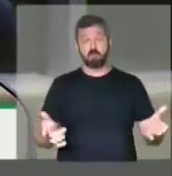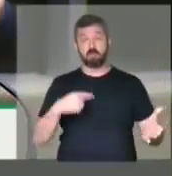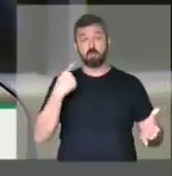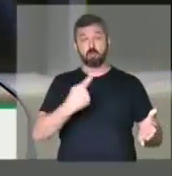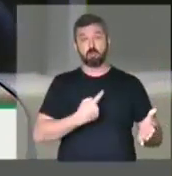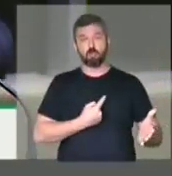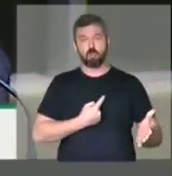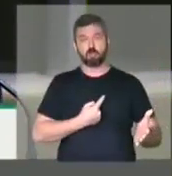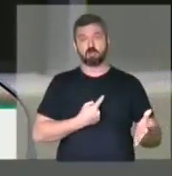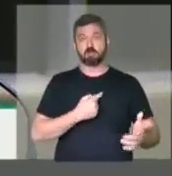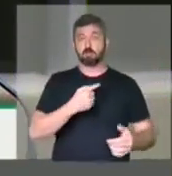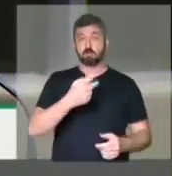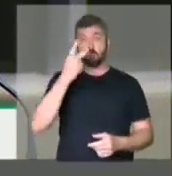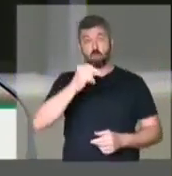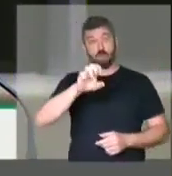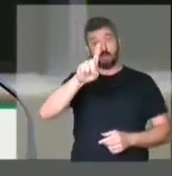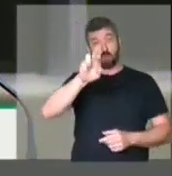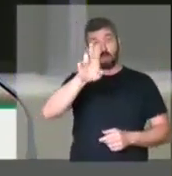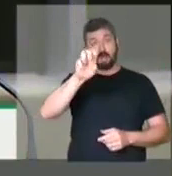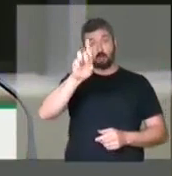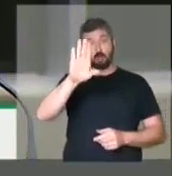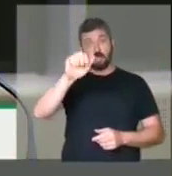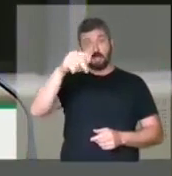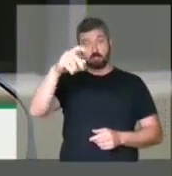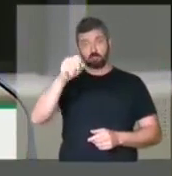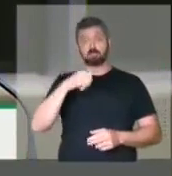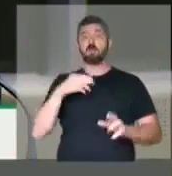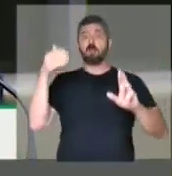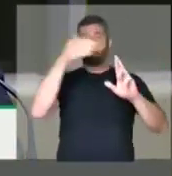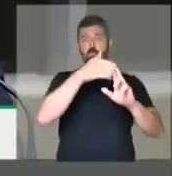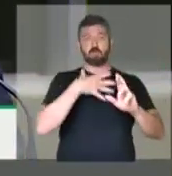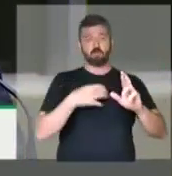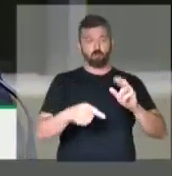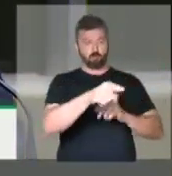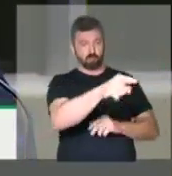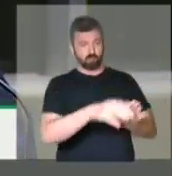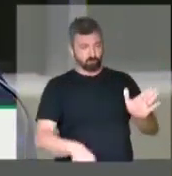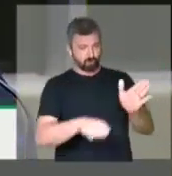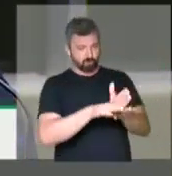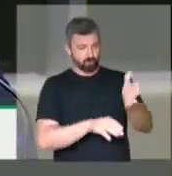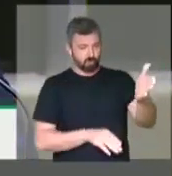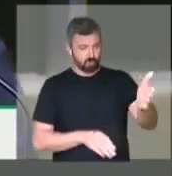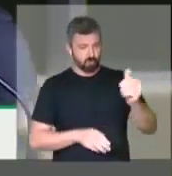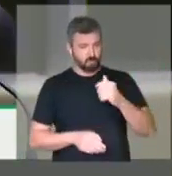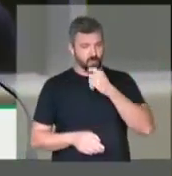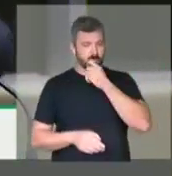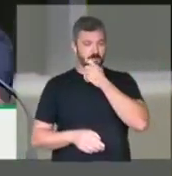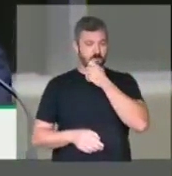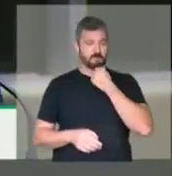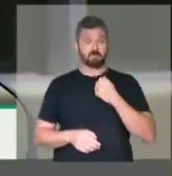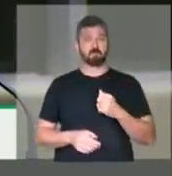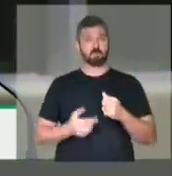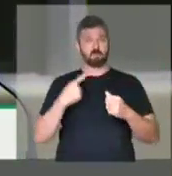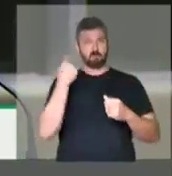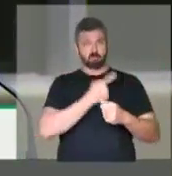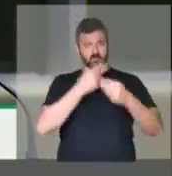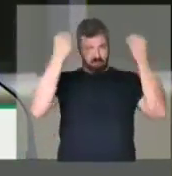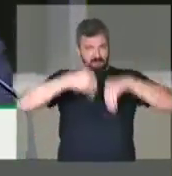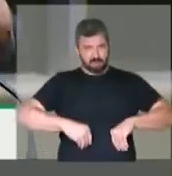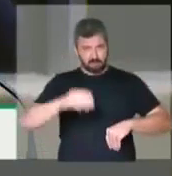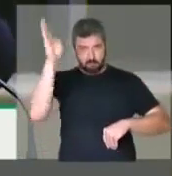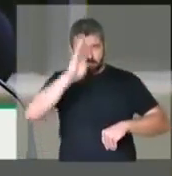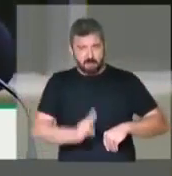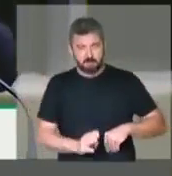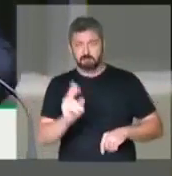Nós, como disse Eduardo Campos, faço referência ao seu filho que chegou aqui, o João, não vamos desistir do